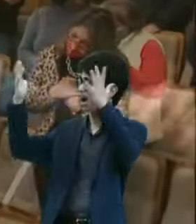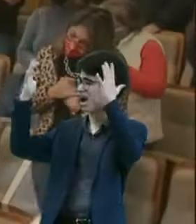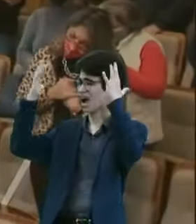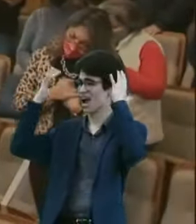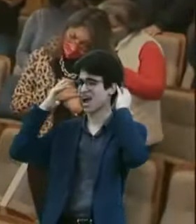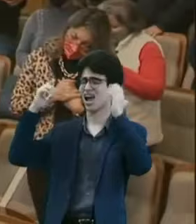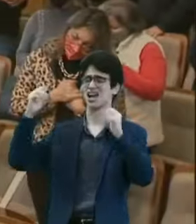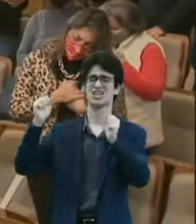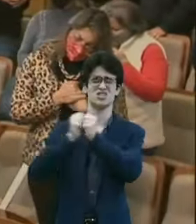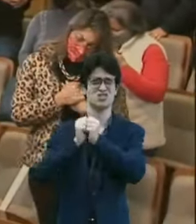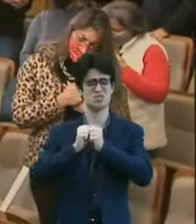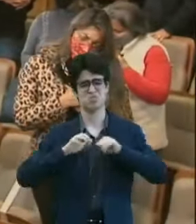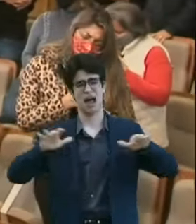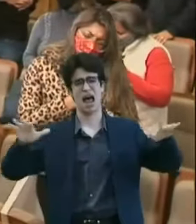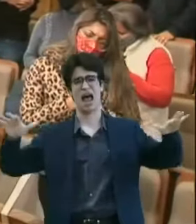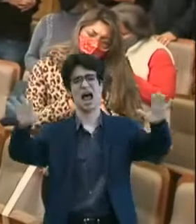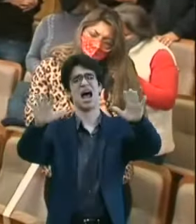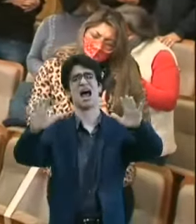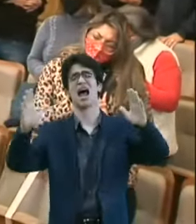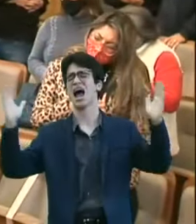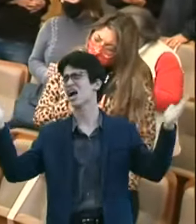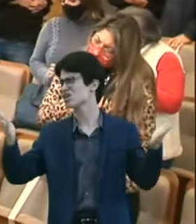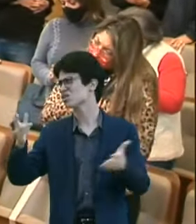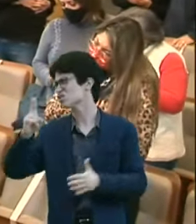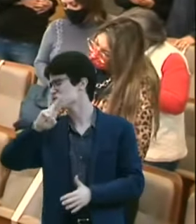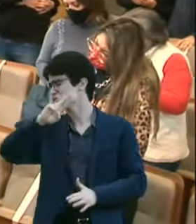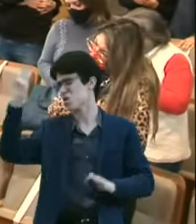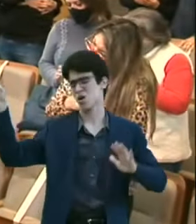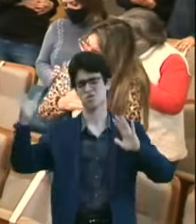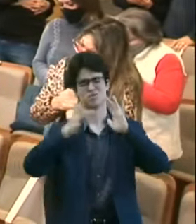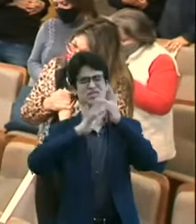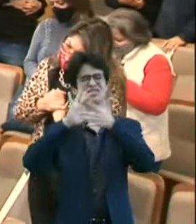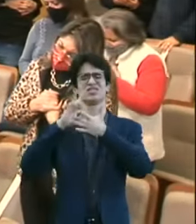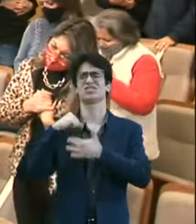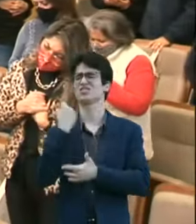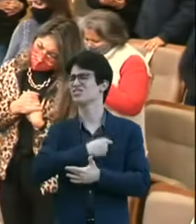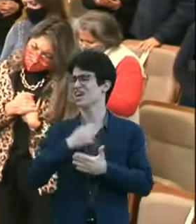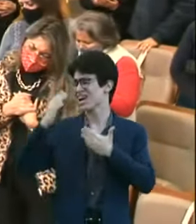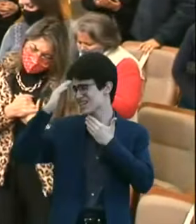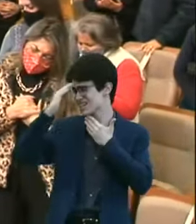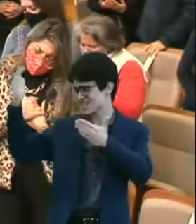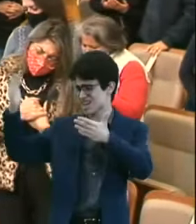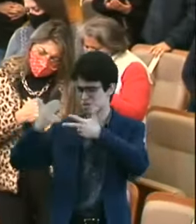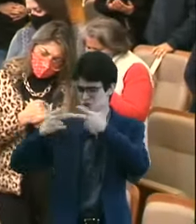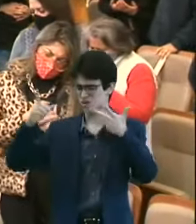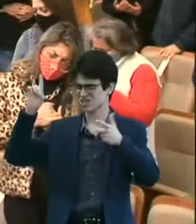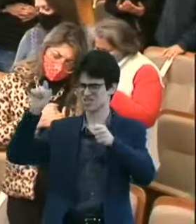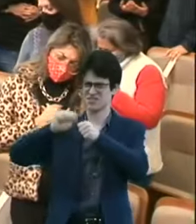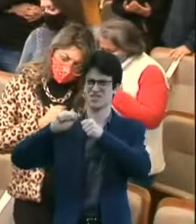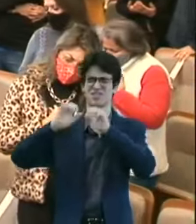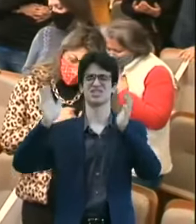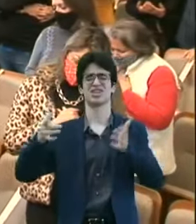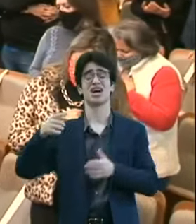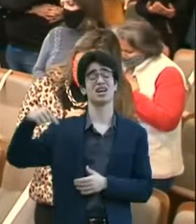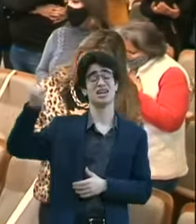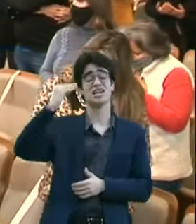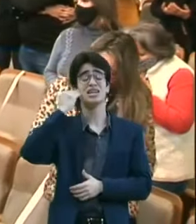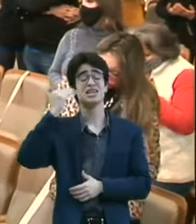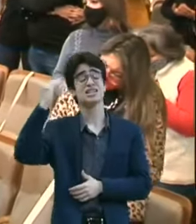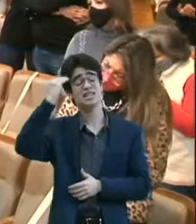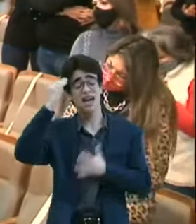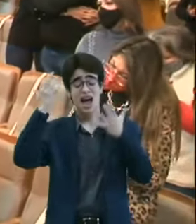sobre os nossos. Pai, em nome de Jesus, te agradecemos pelo que o Senhor tem feito, pelos adolescentes que